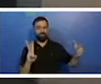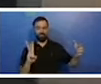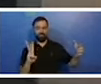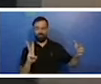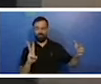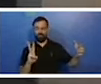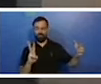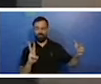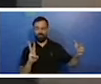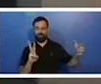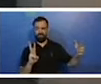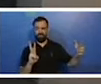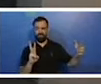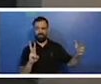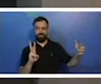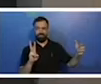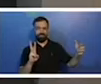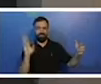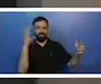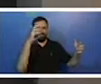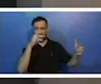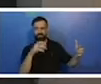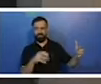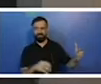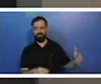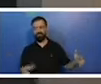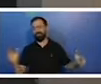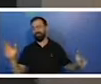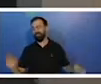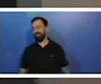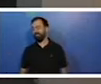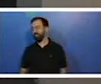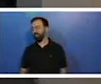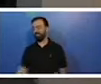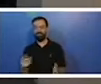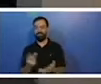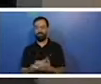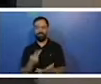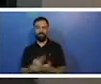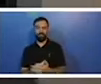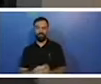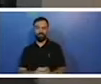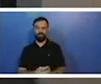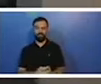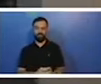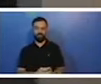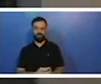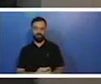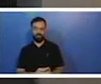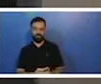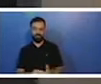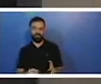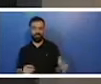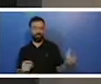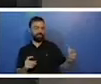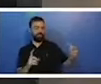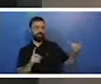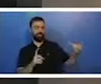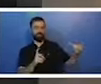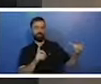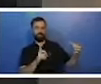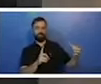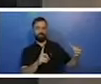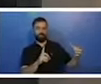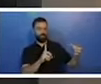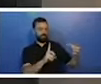acho que nem vou jogar nessa em ai ai vamos lá não posso